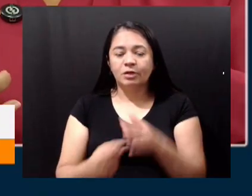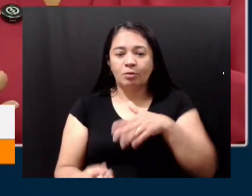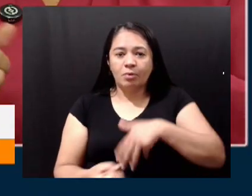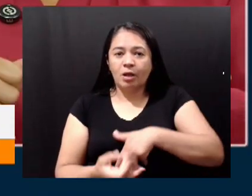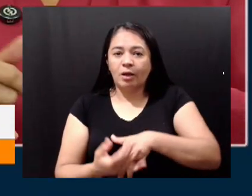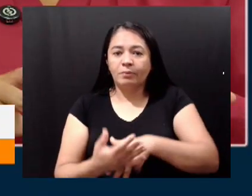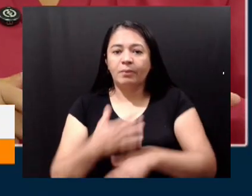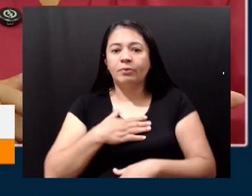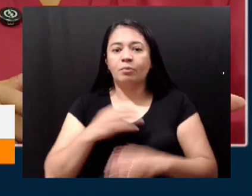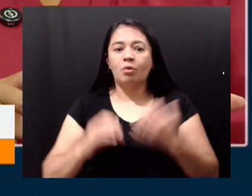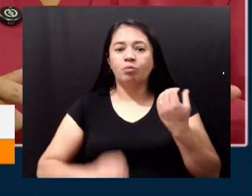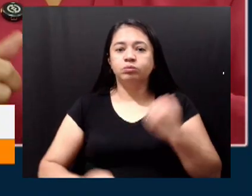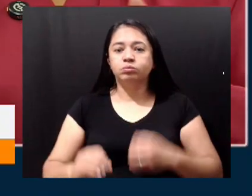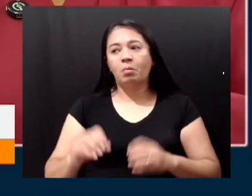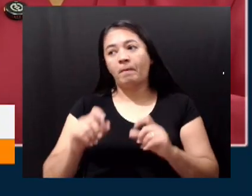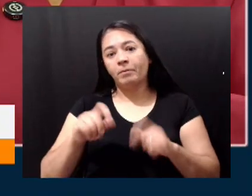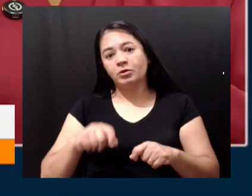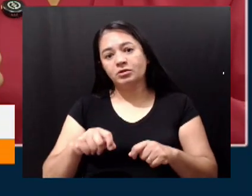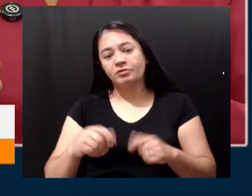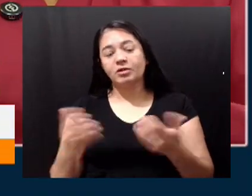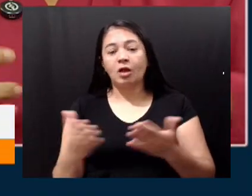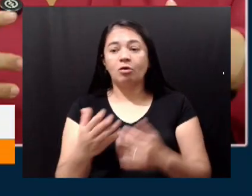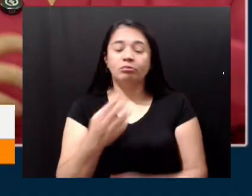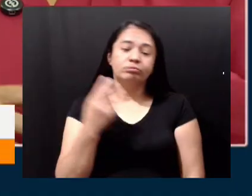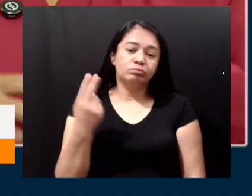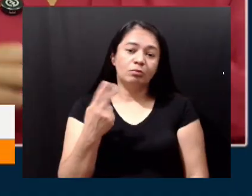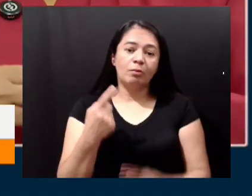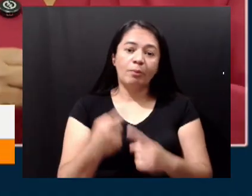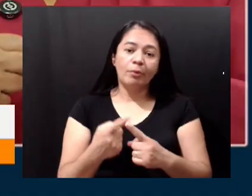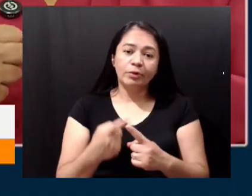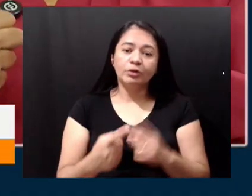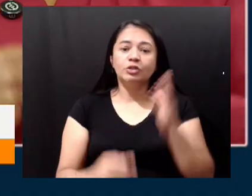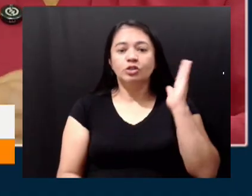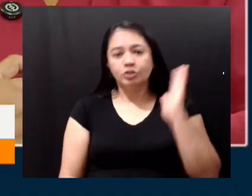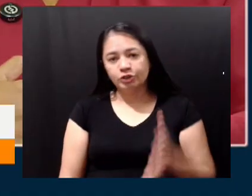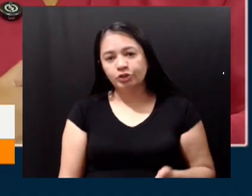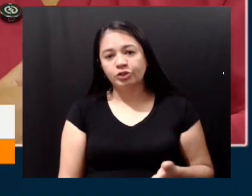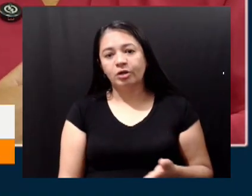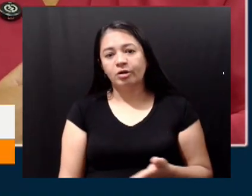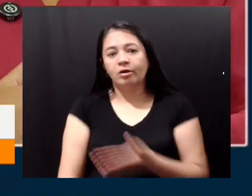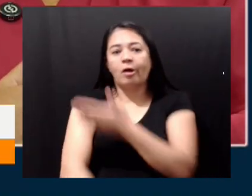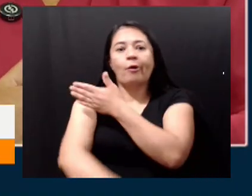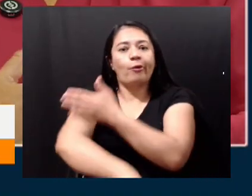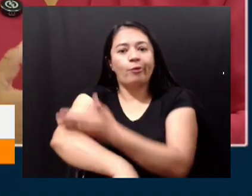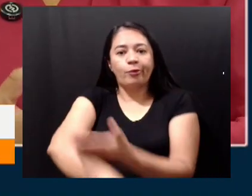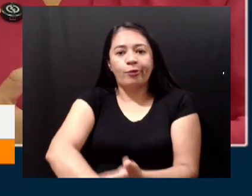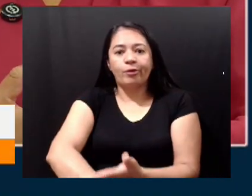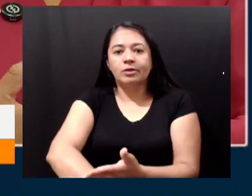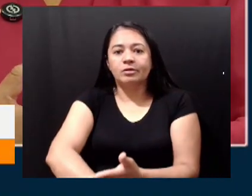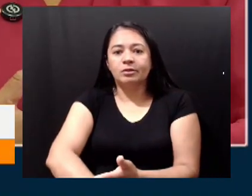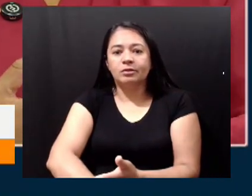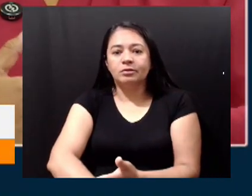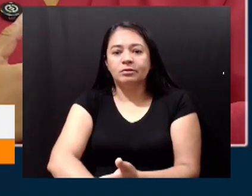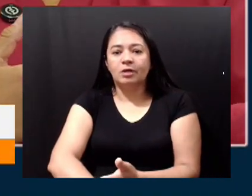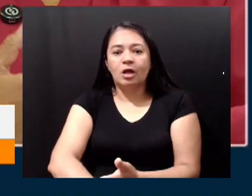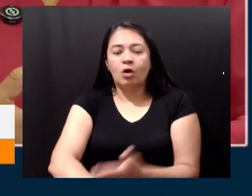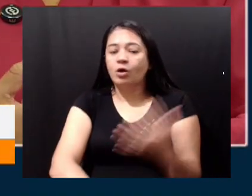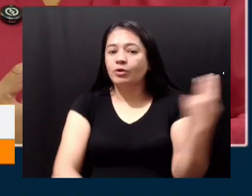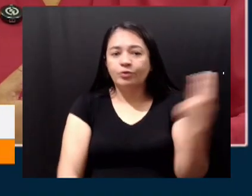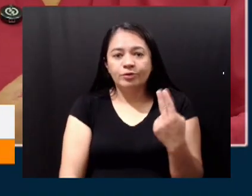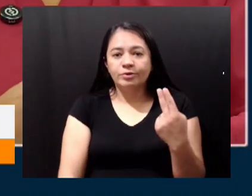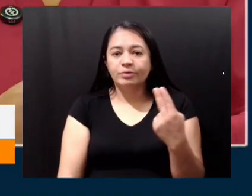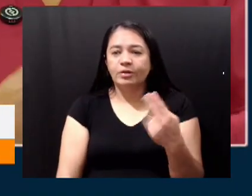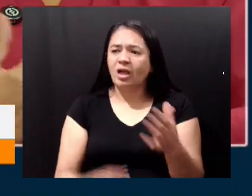esse antibiótico não funcione por conta de que eu estou com resistência a ele. Isso é verídico?